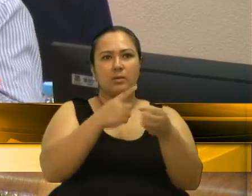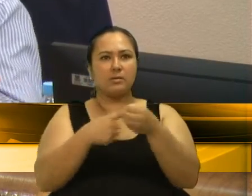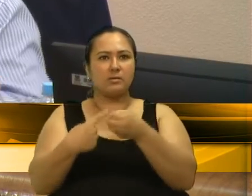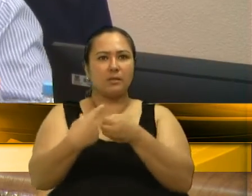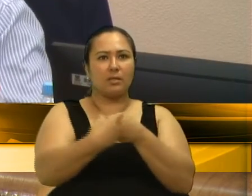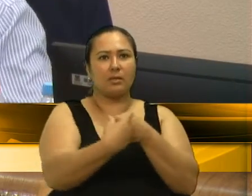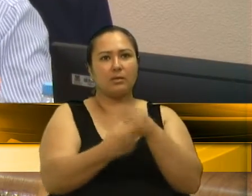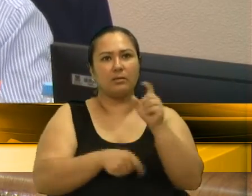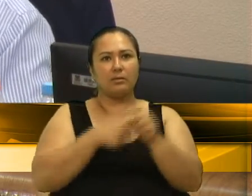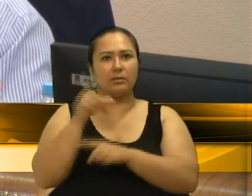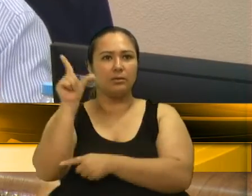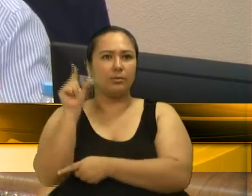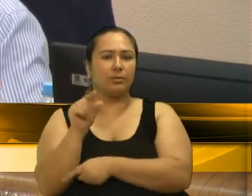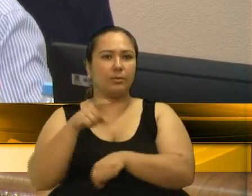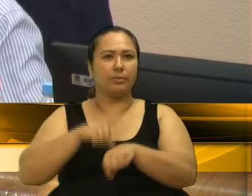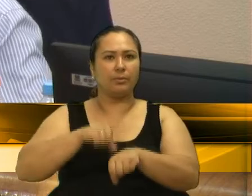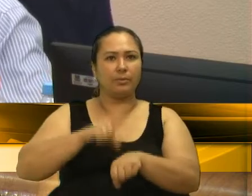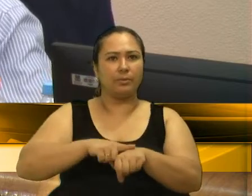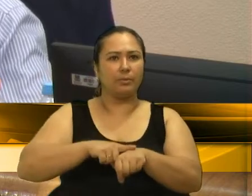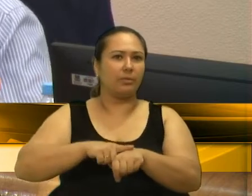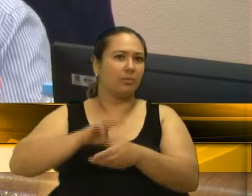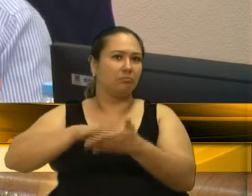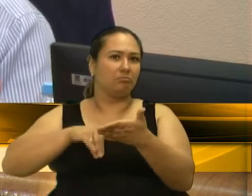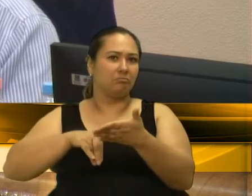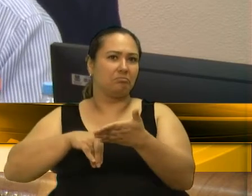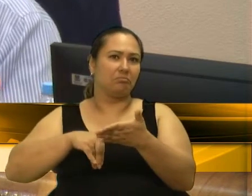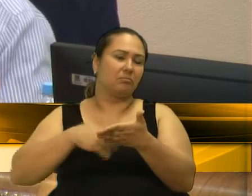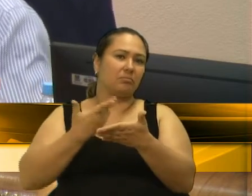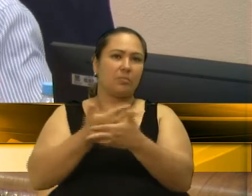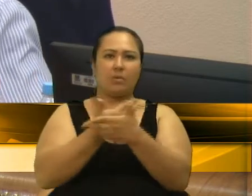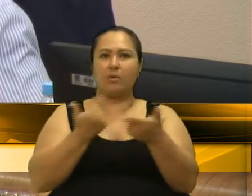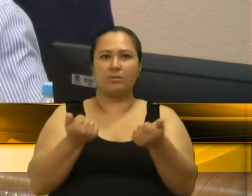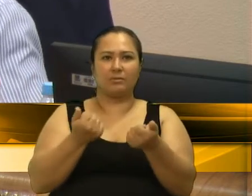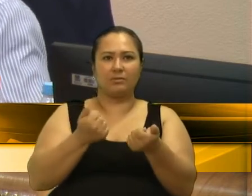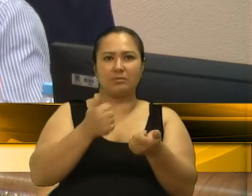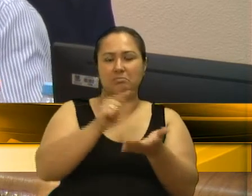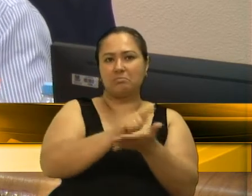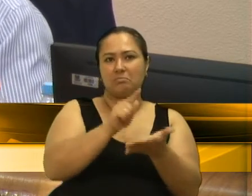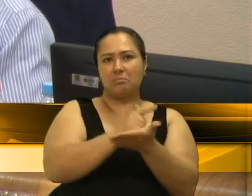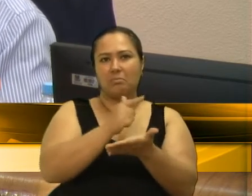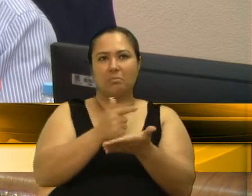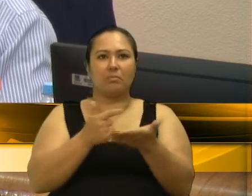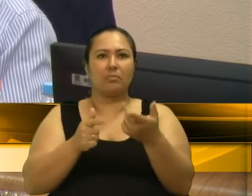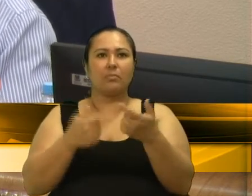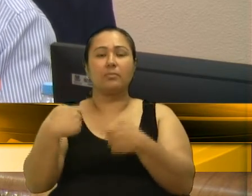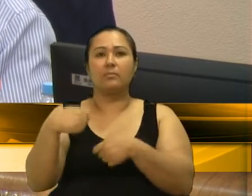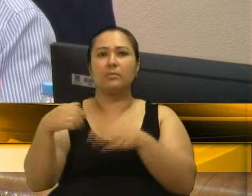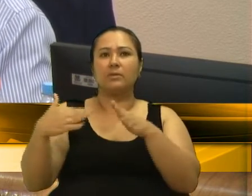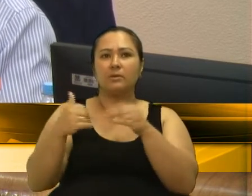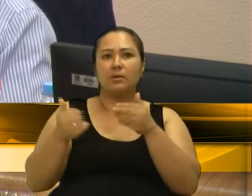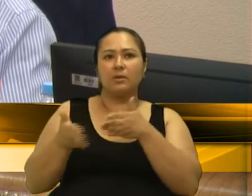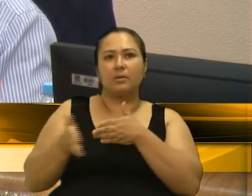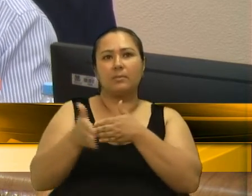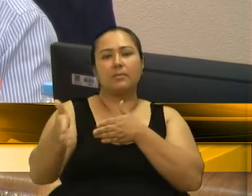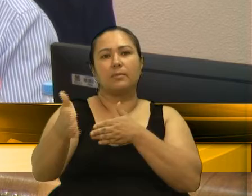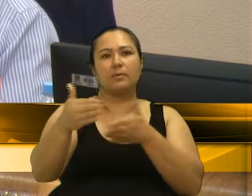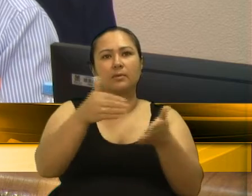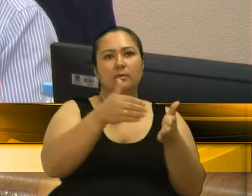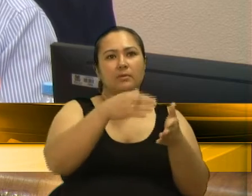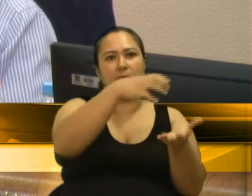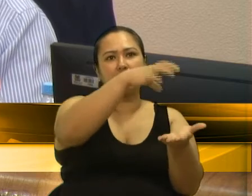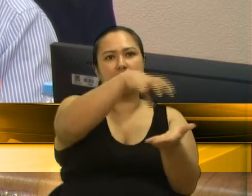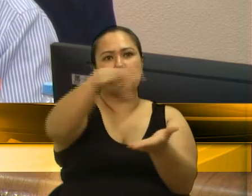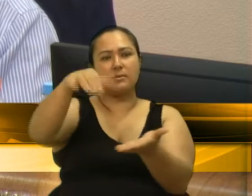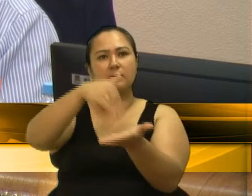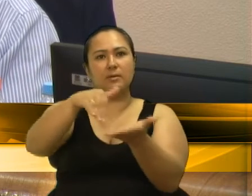diminuir o prazo de desburocratizar, e o senhor quer saber em relação à questão do encaminhamento de solicitação pelo trâmite de secretaria.